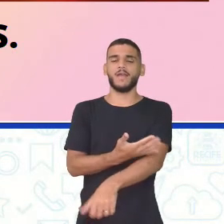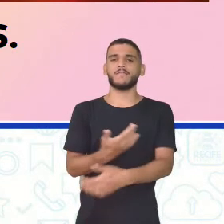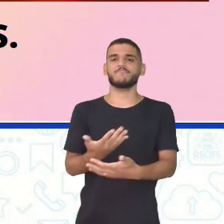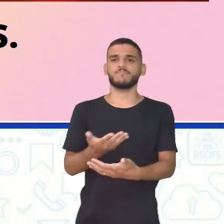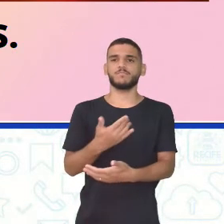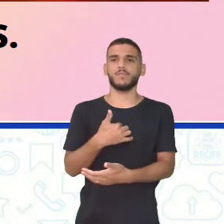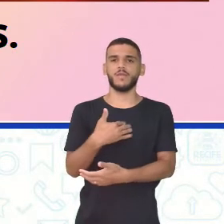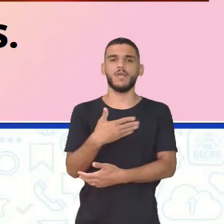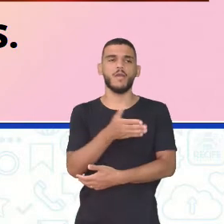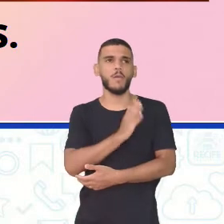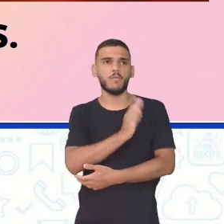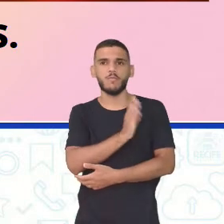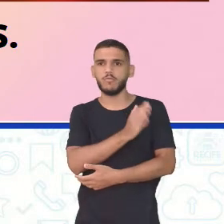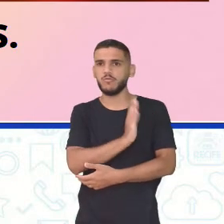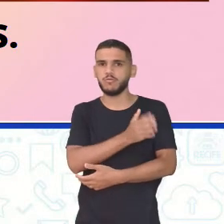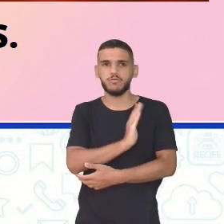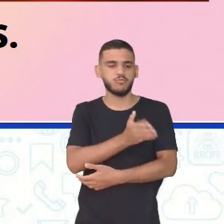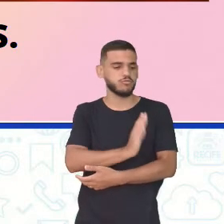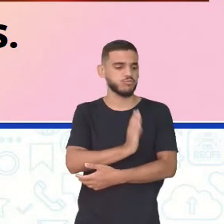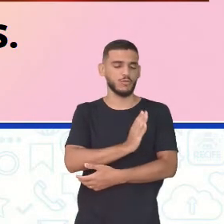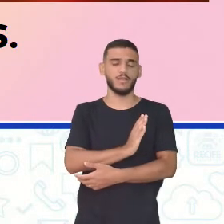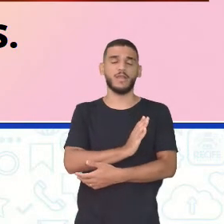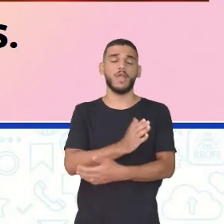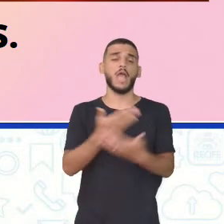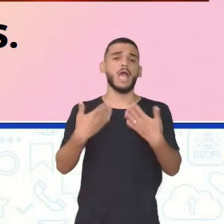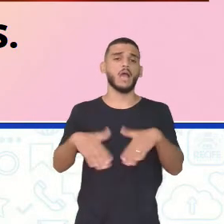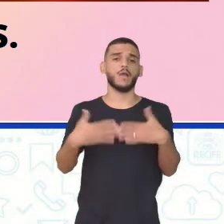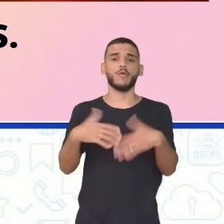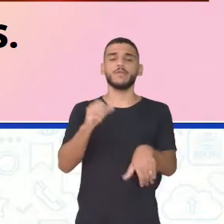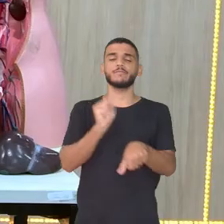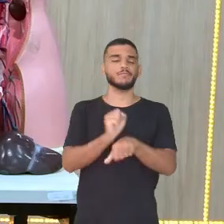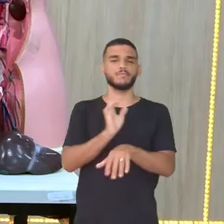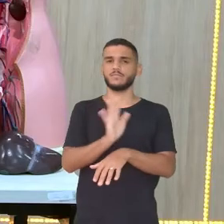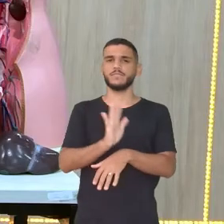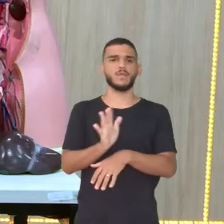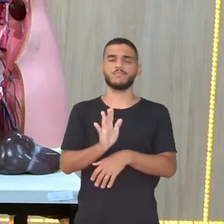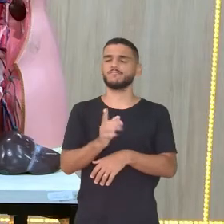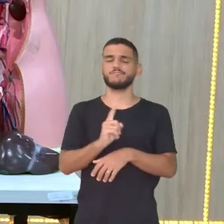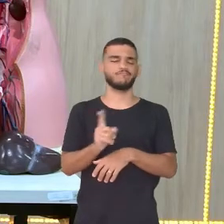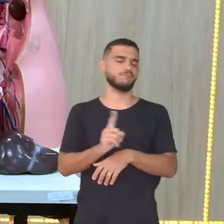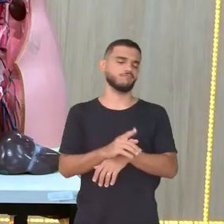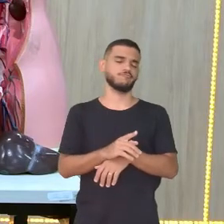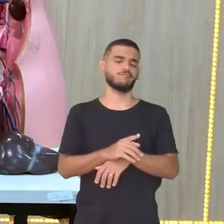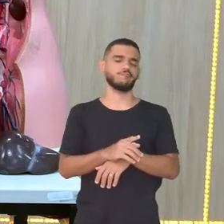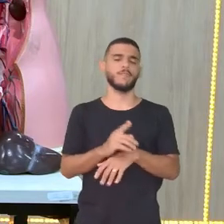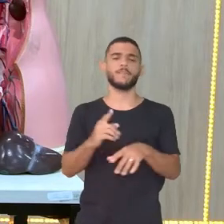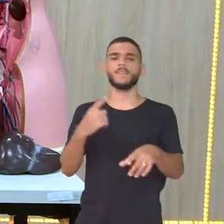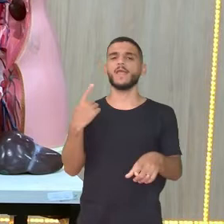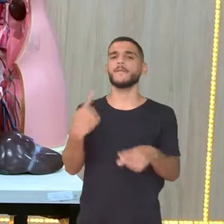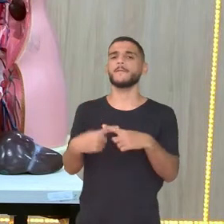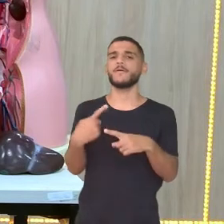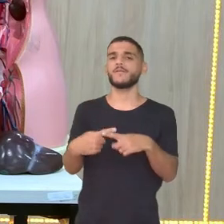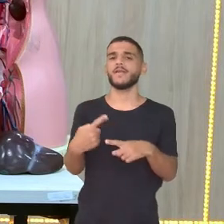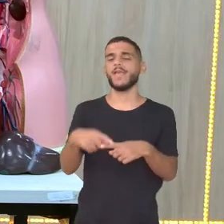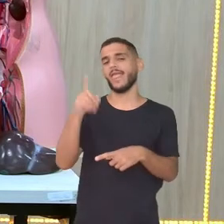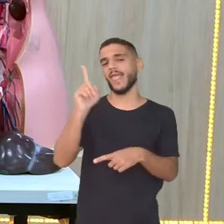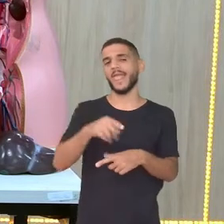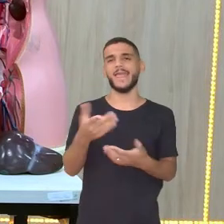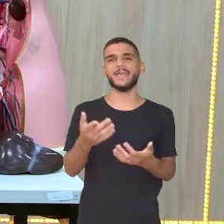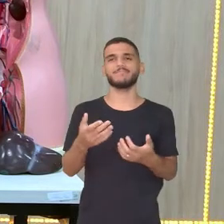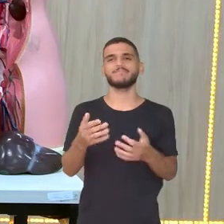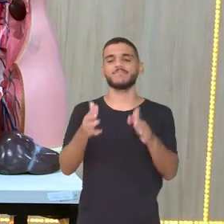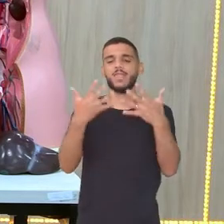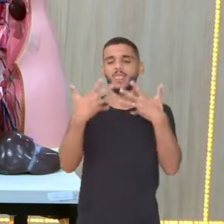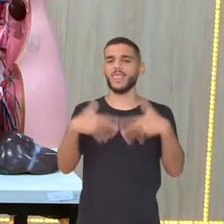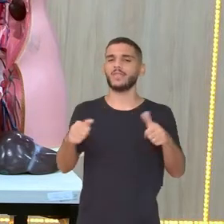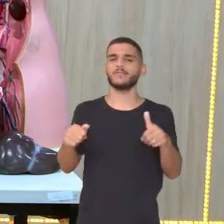está acelerado e eu agora vou me tranquilizar e conseguir. Não vou, porque esse movimento é involuntário. Então, a